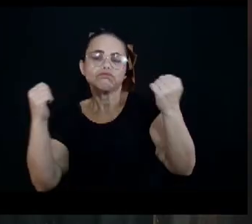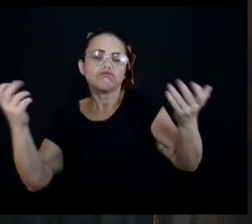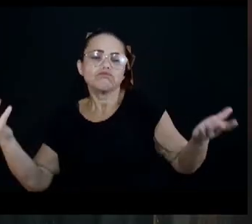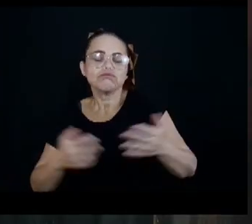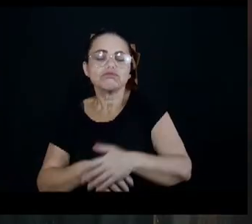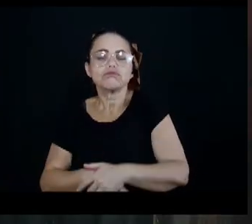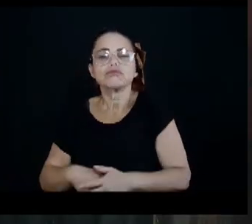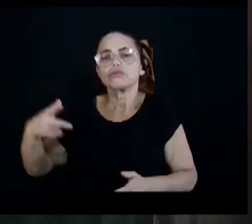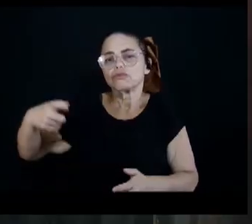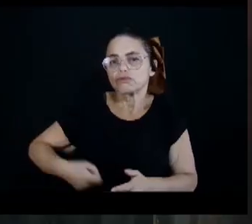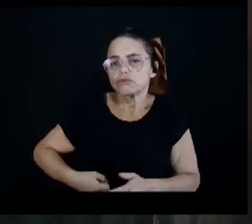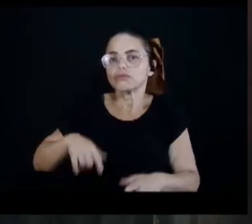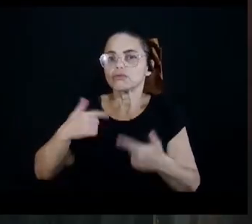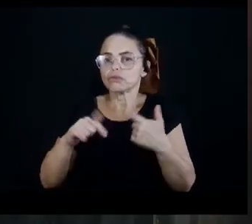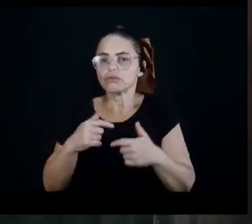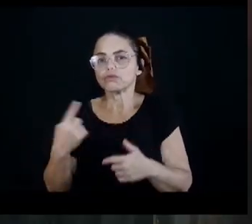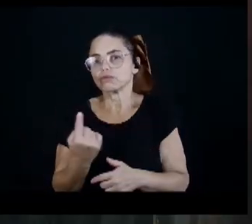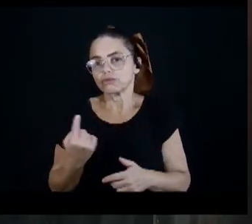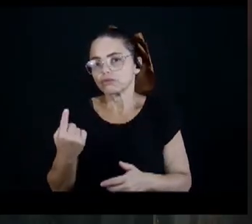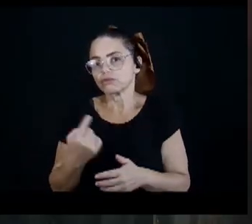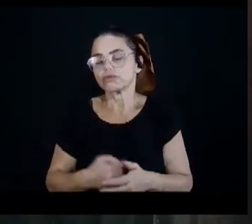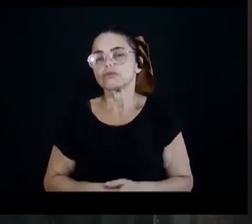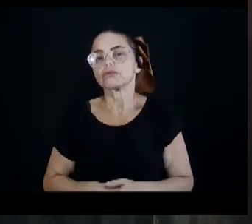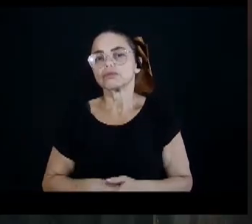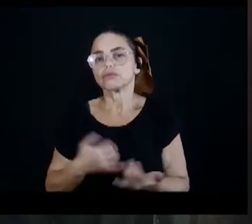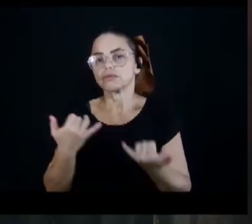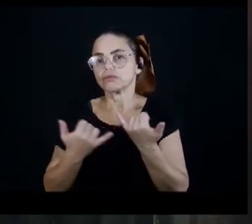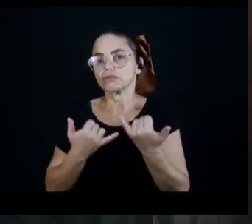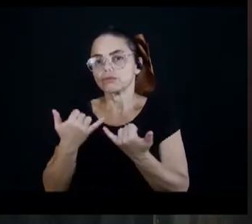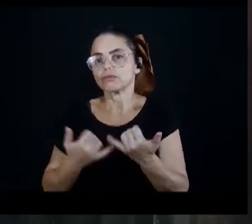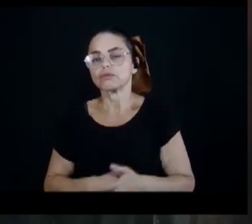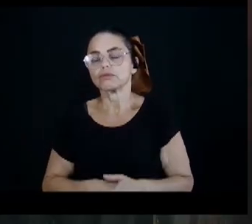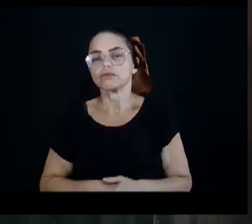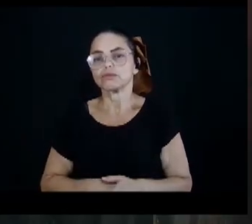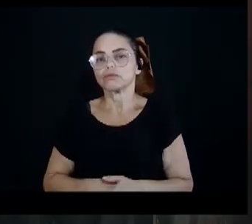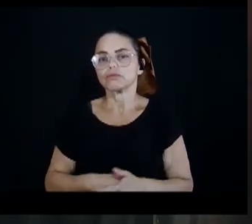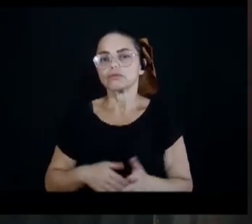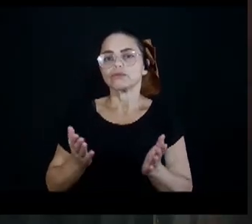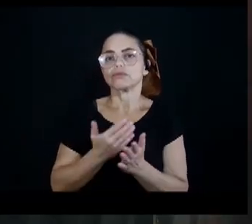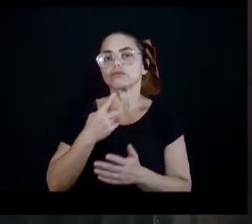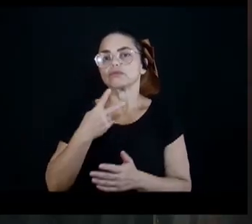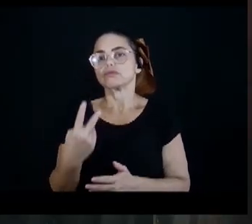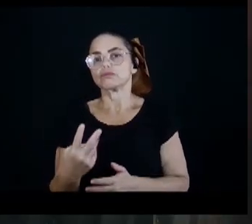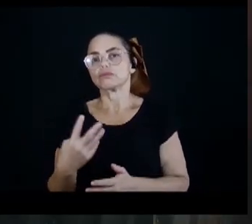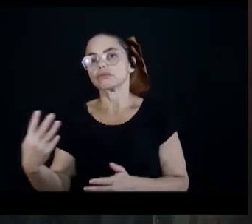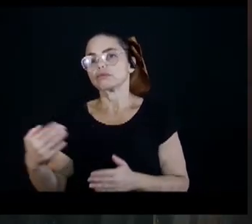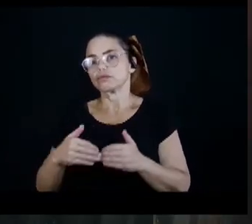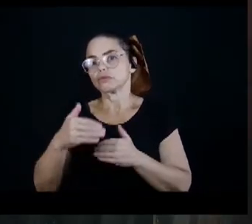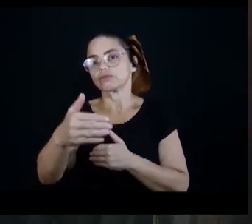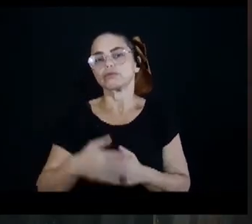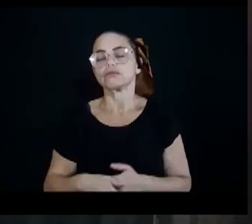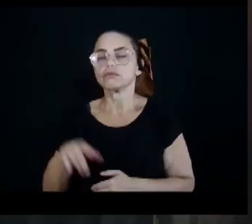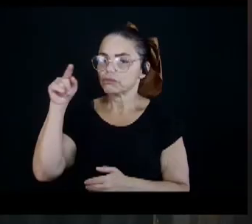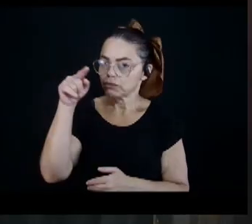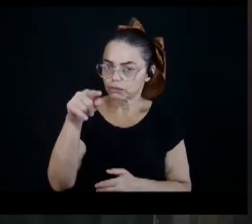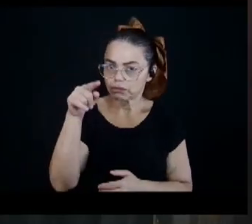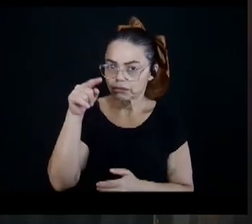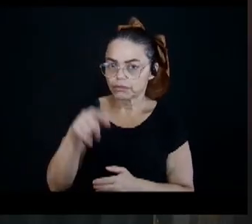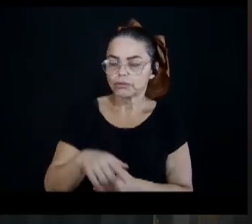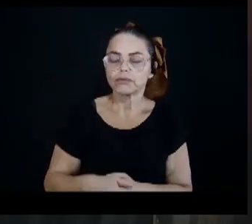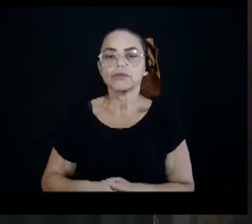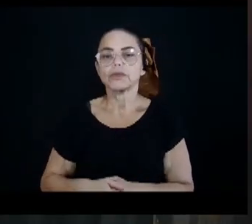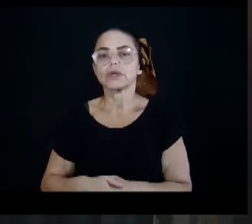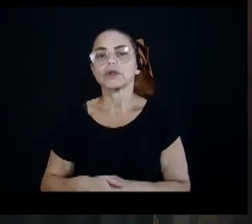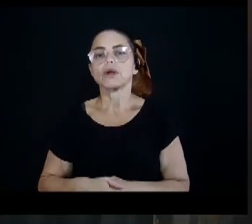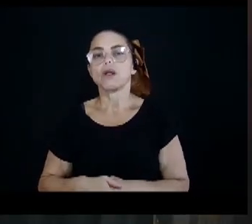sozinho. Eu brinco assim, que ele trabalha até a página 2, da 3 em diante, é com você. Exato. É com você, meu amigo e minha